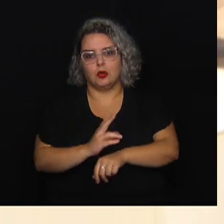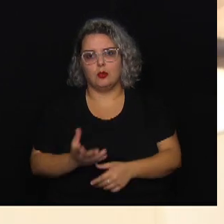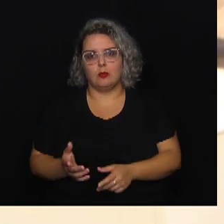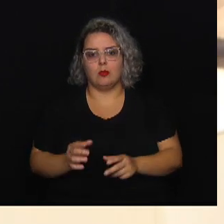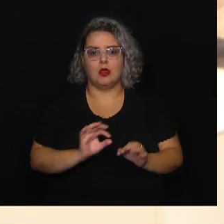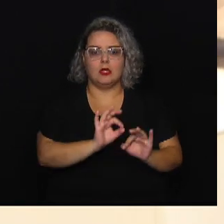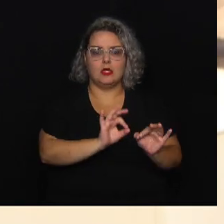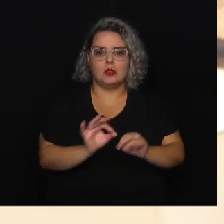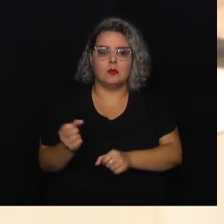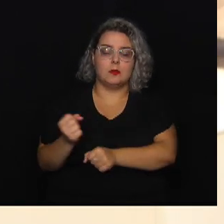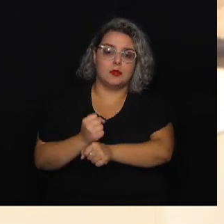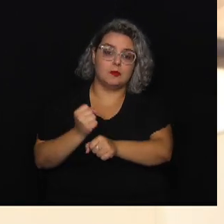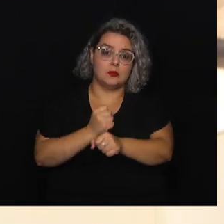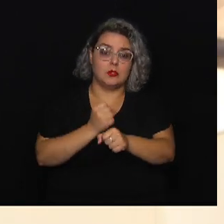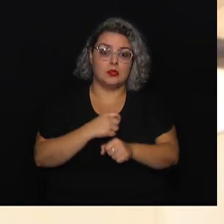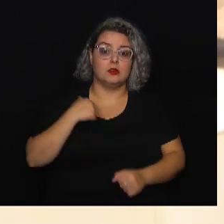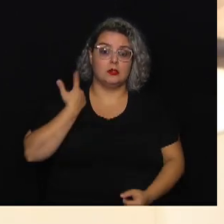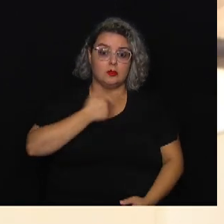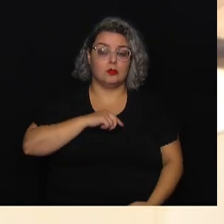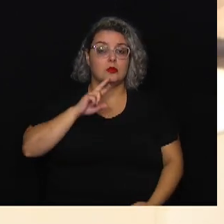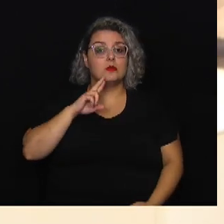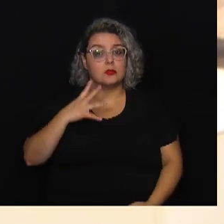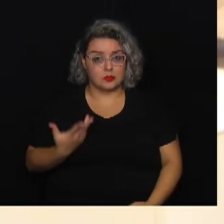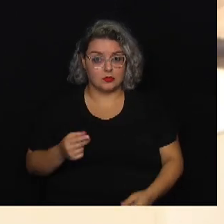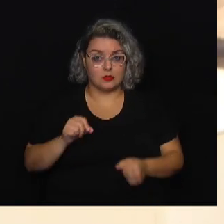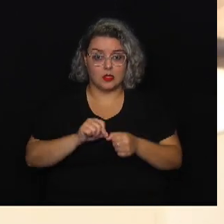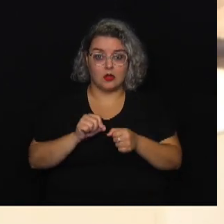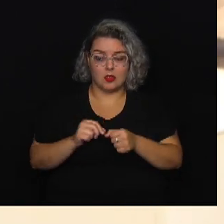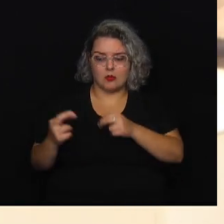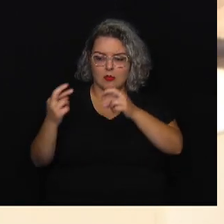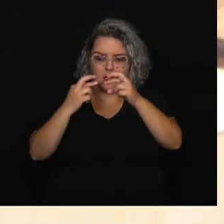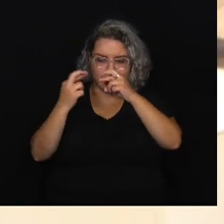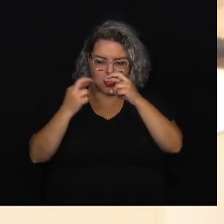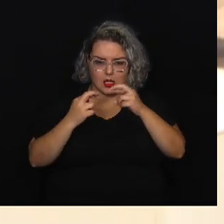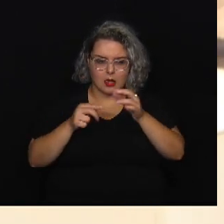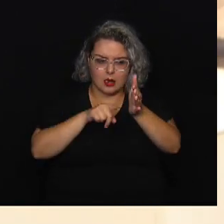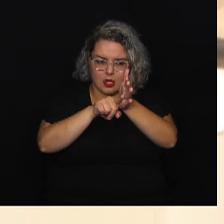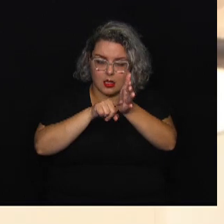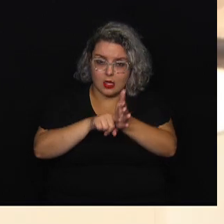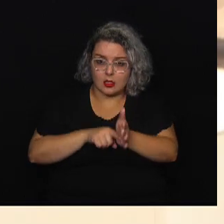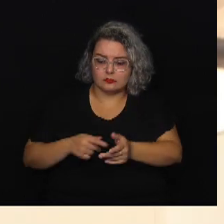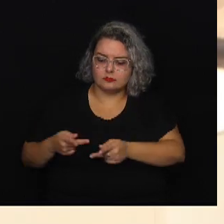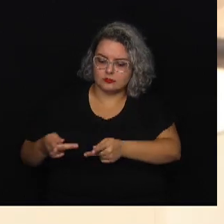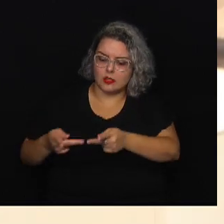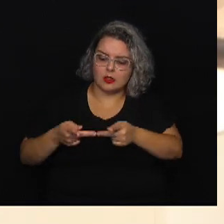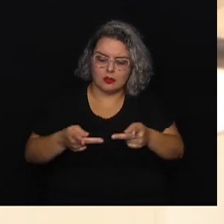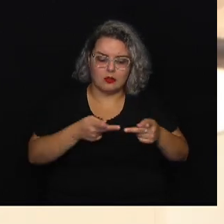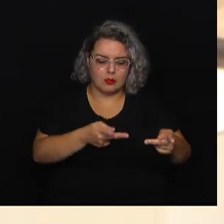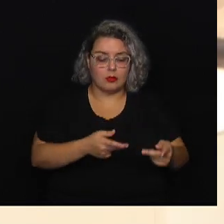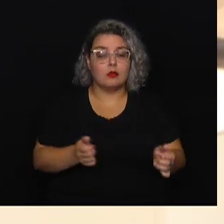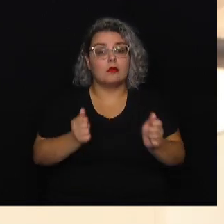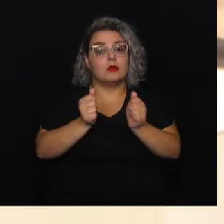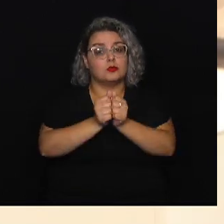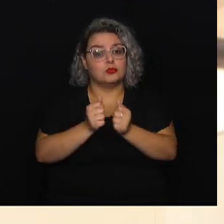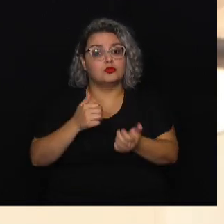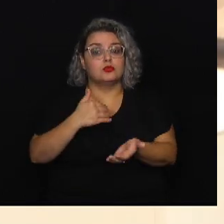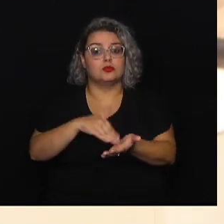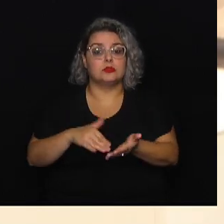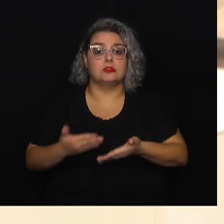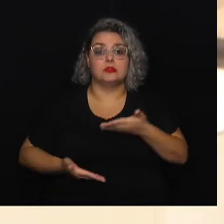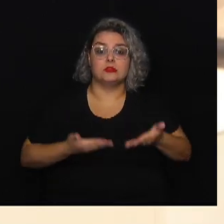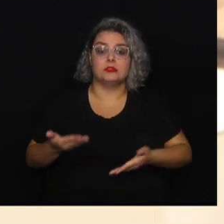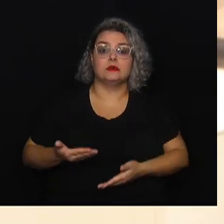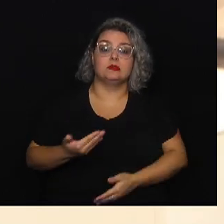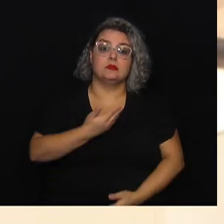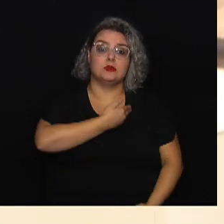Então nós resolvemos fazer todo esse levantamento, ir nos locais. Junto com a Secretaria de Serviços